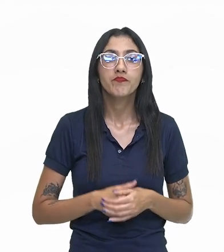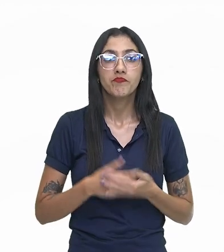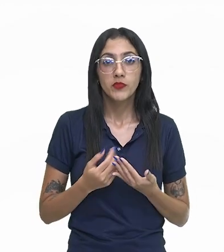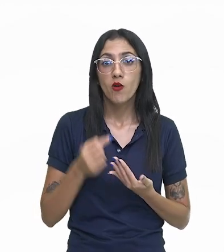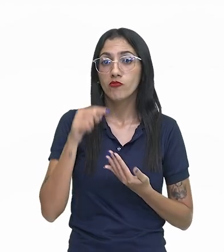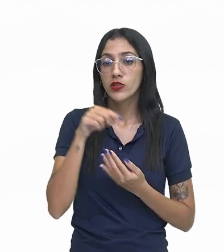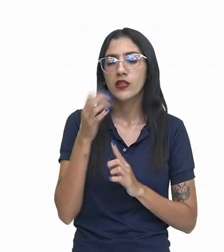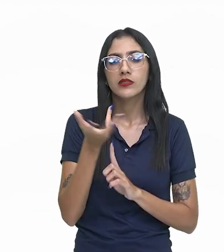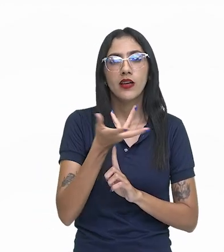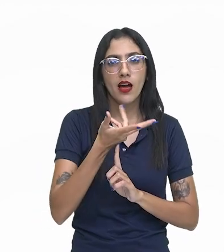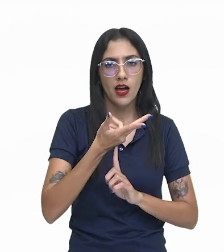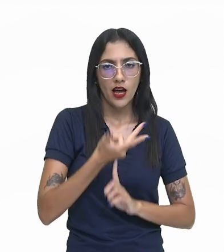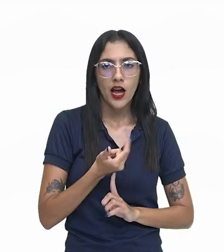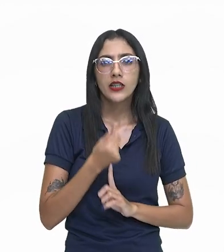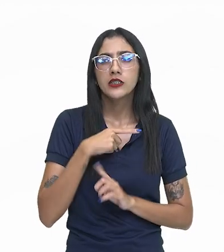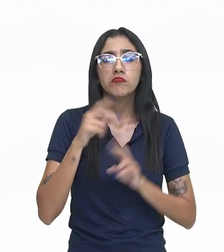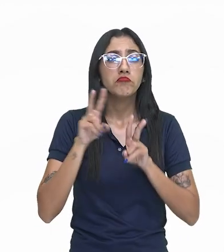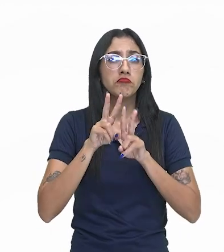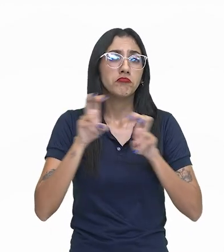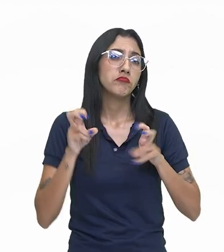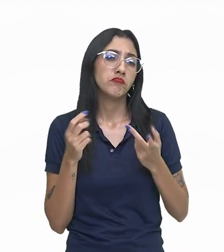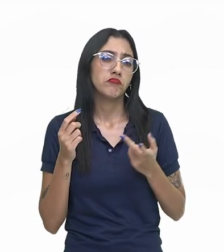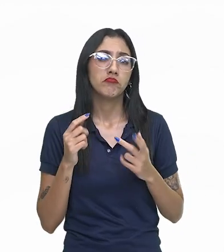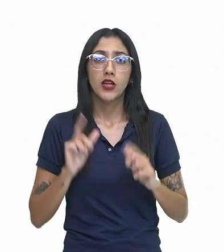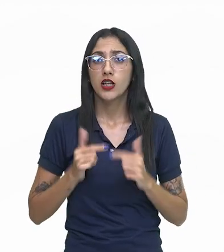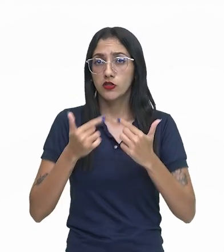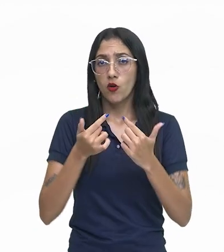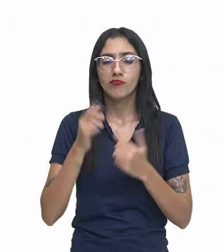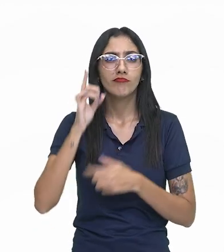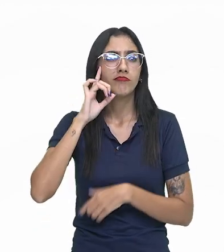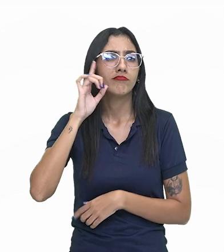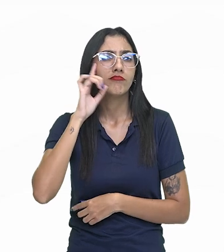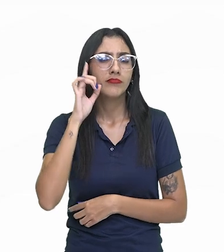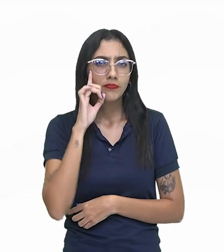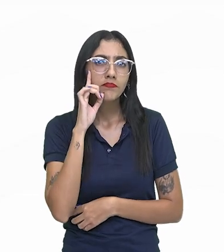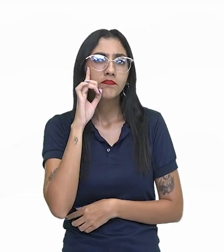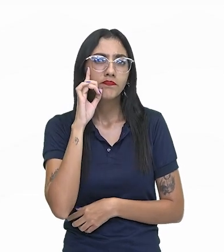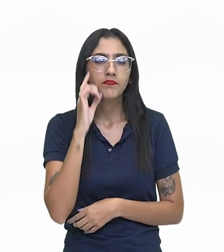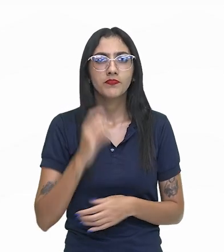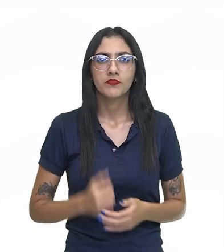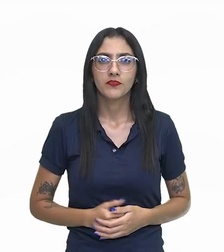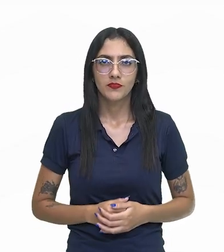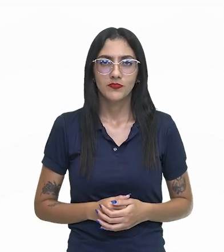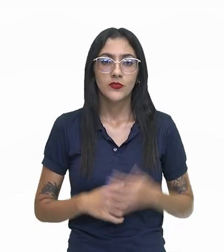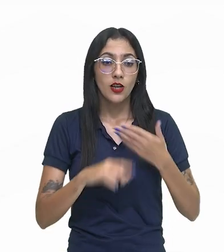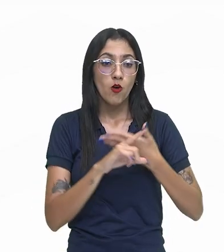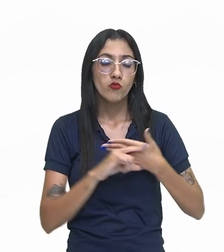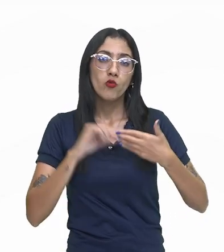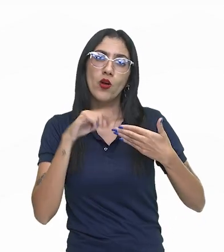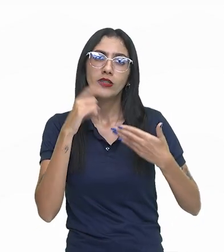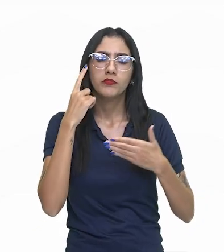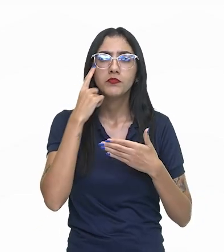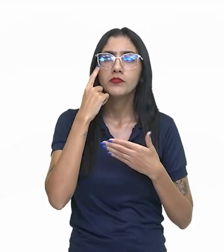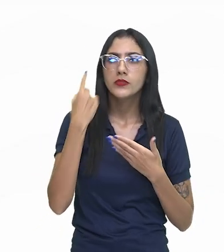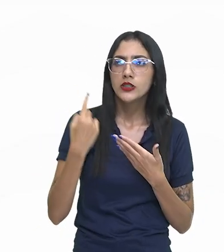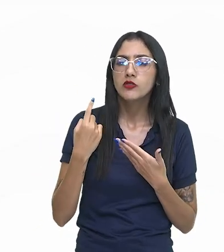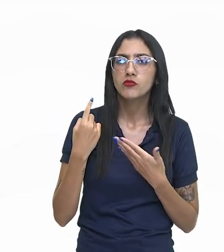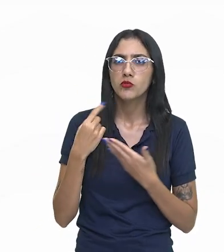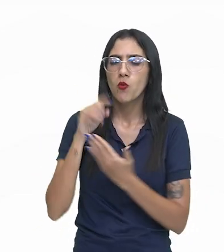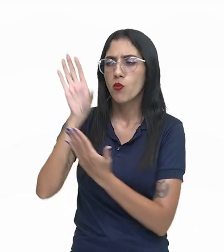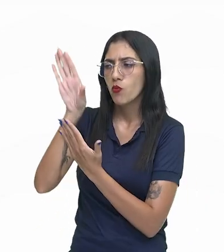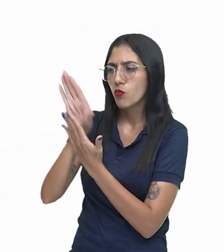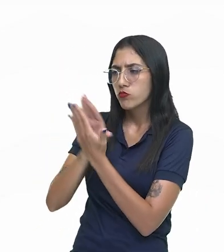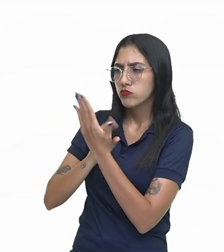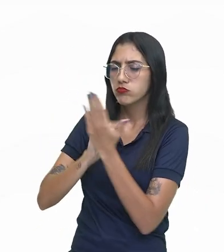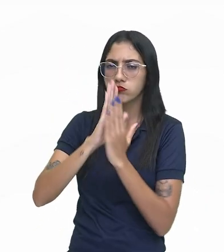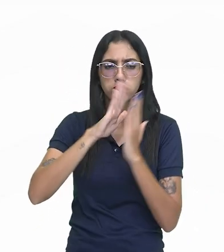realista, predominam temas do cotidiano. Os artistas se ocupam em retratar as pessoas como